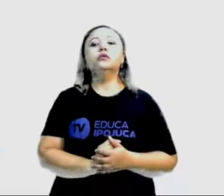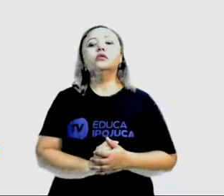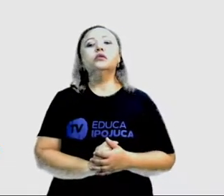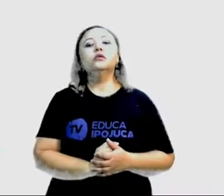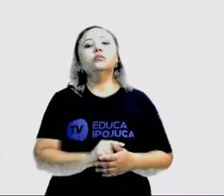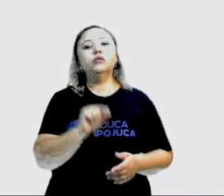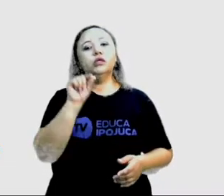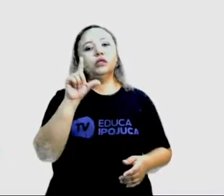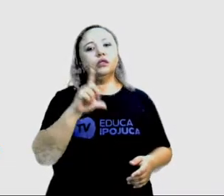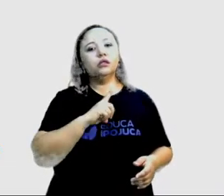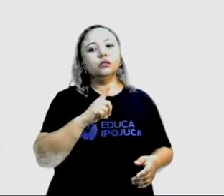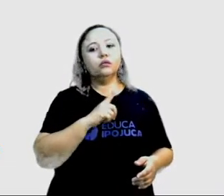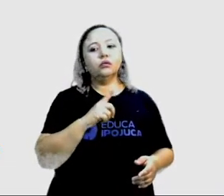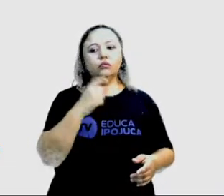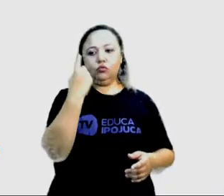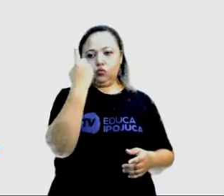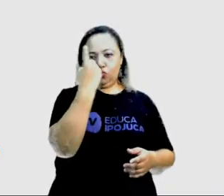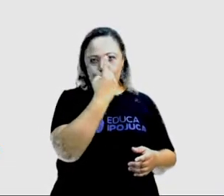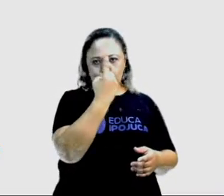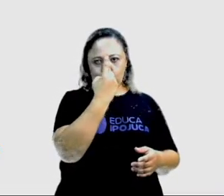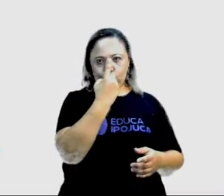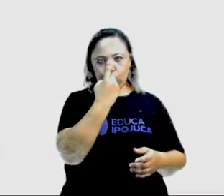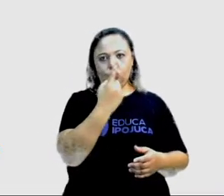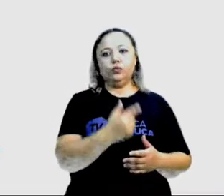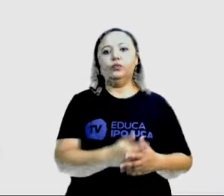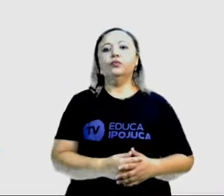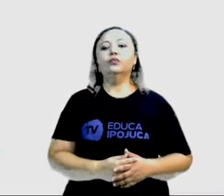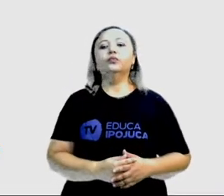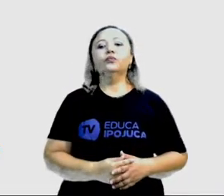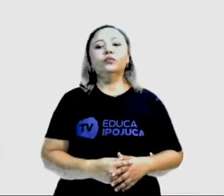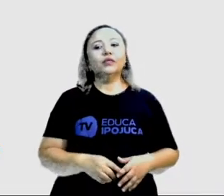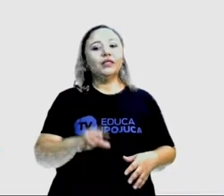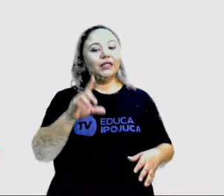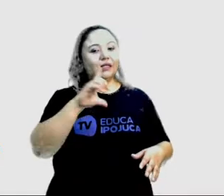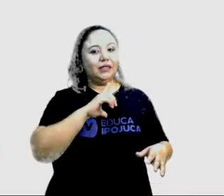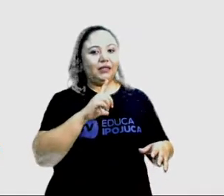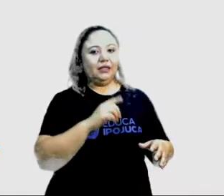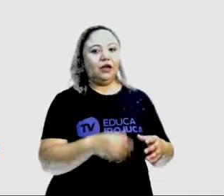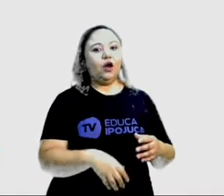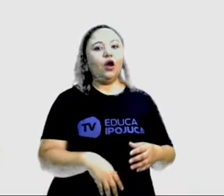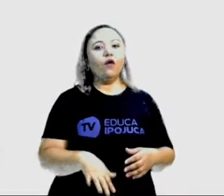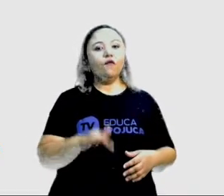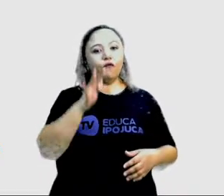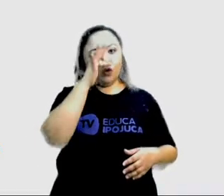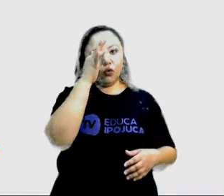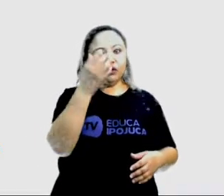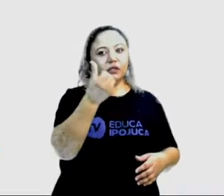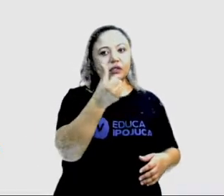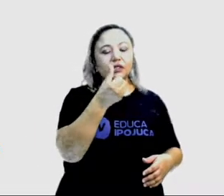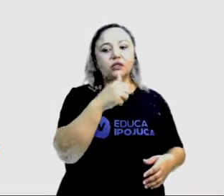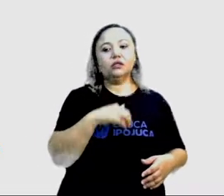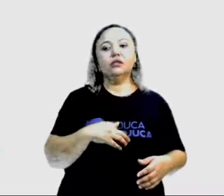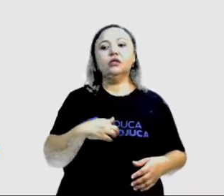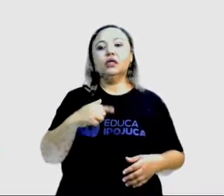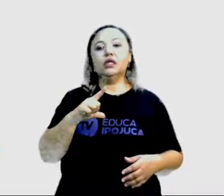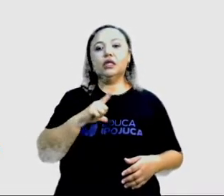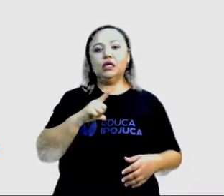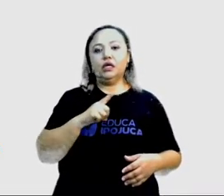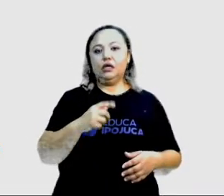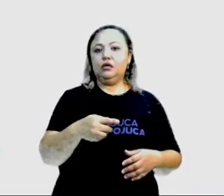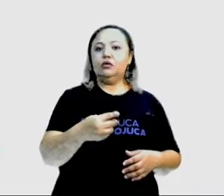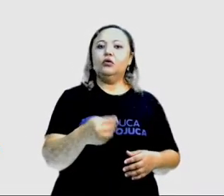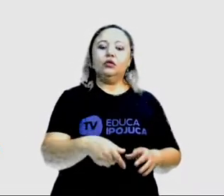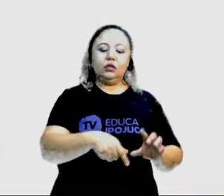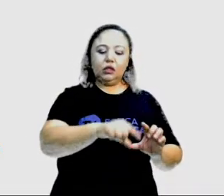aí. E temos o número 1. Então, tínhamos 6 flores. Tiramos 1. Ficamos